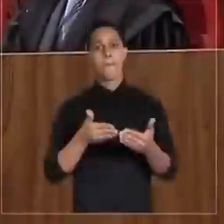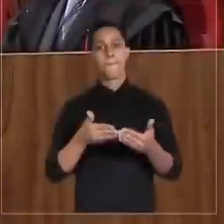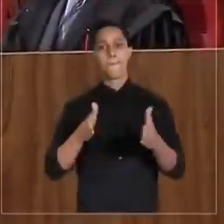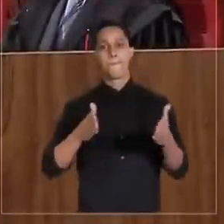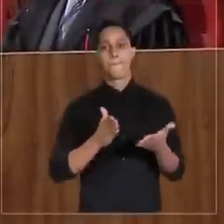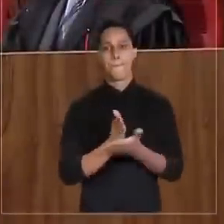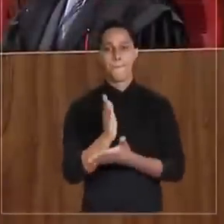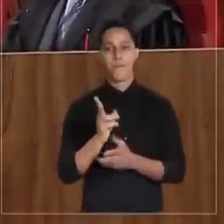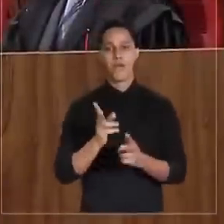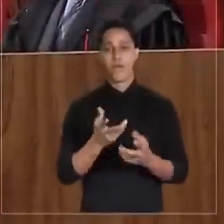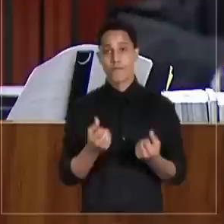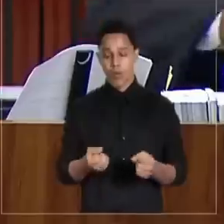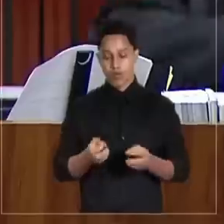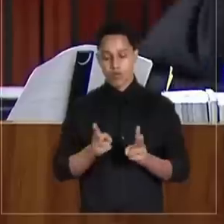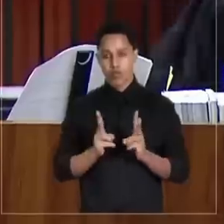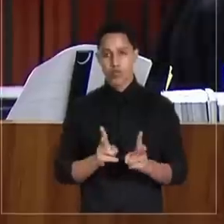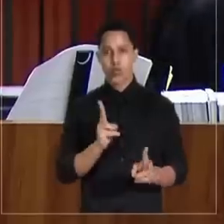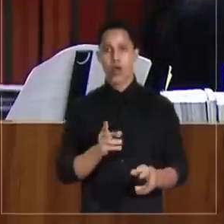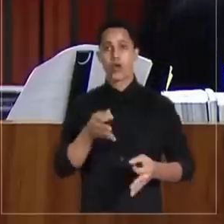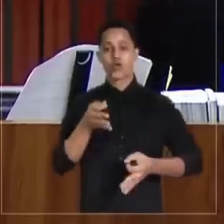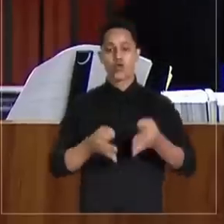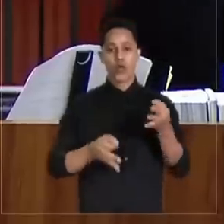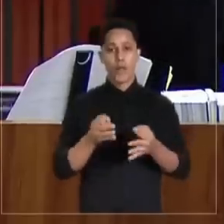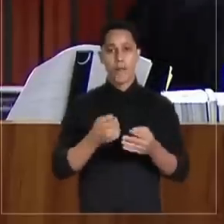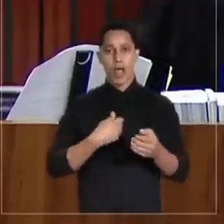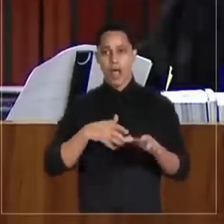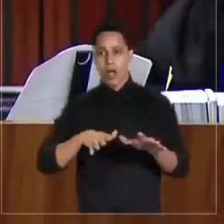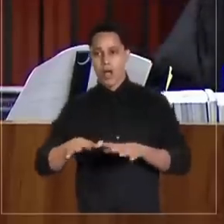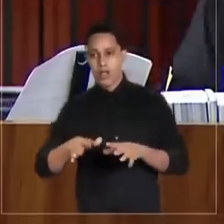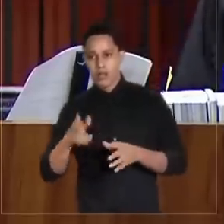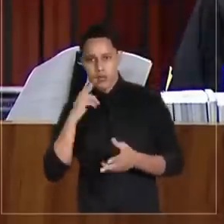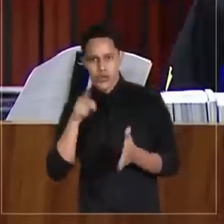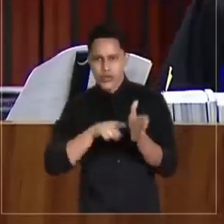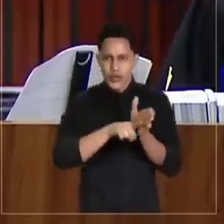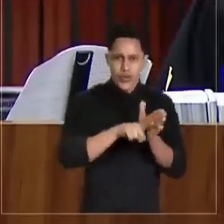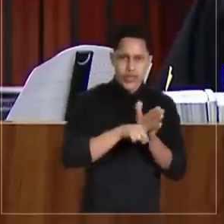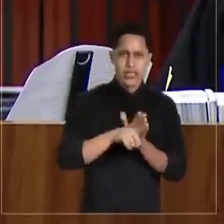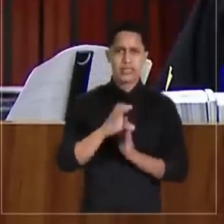Chamo para continuidade de julgamento ação de investigação judicial eleitoral